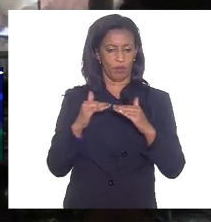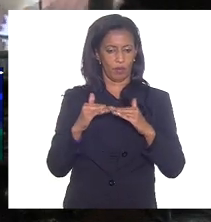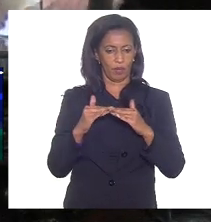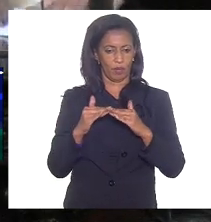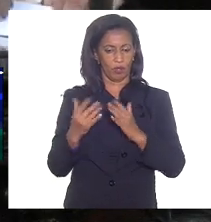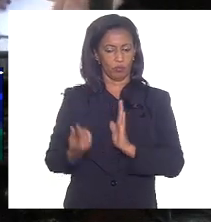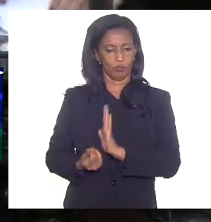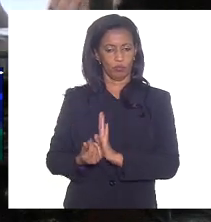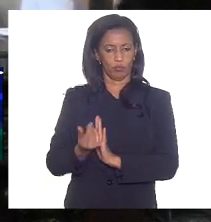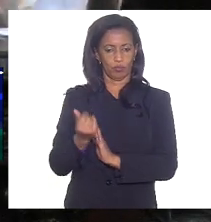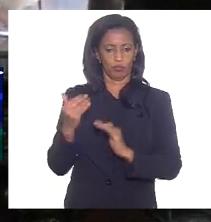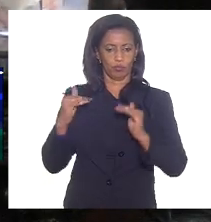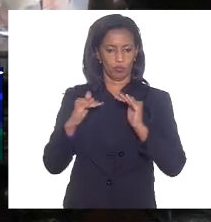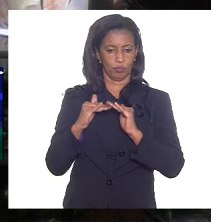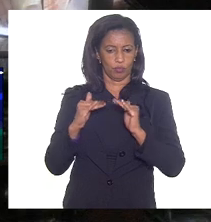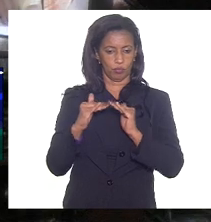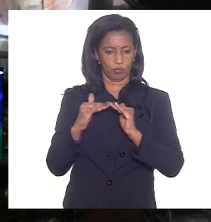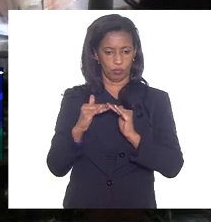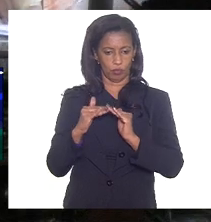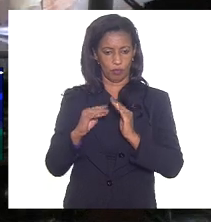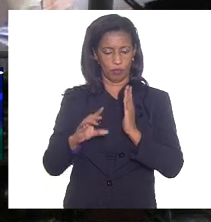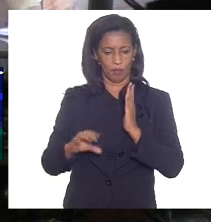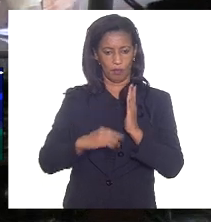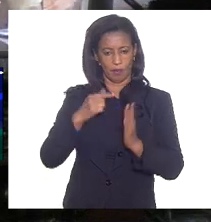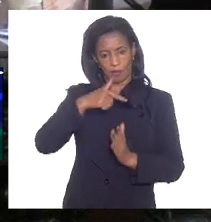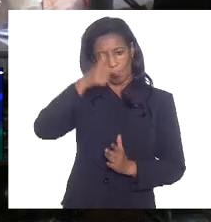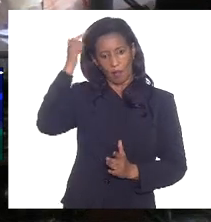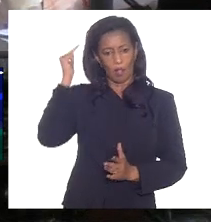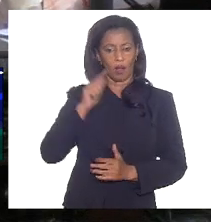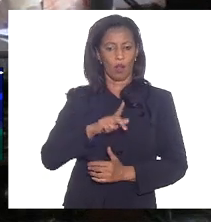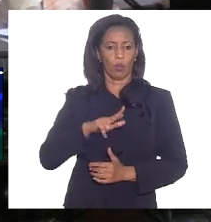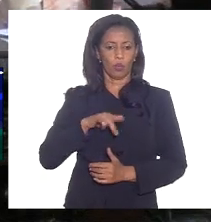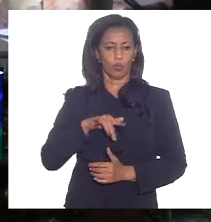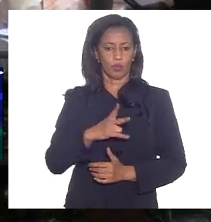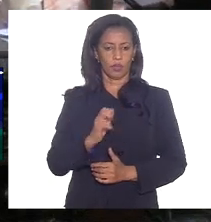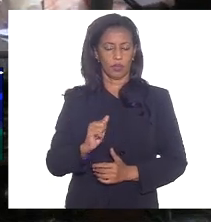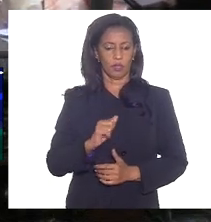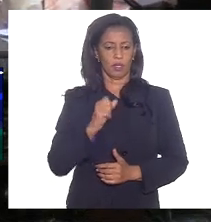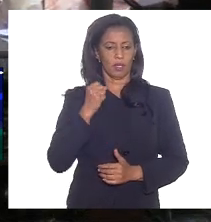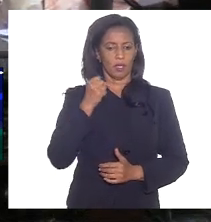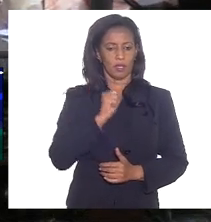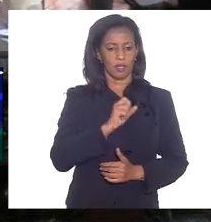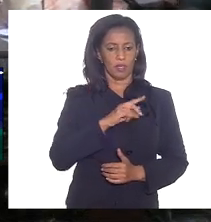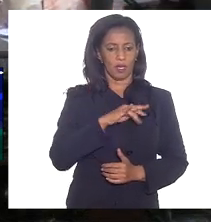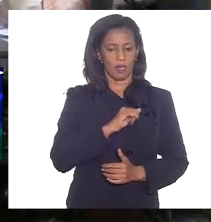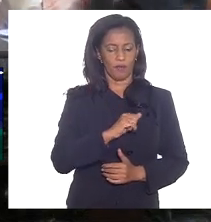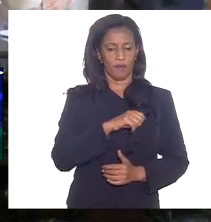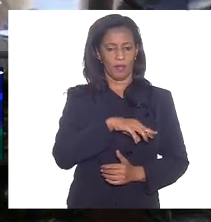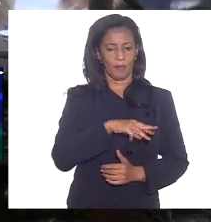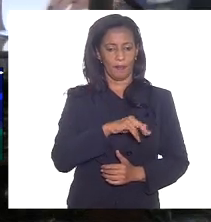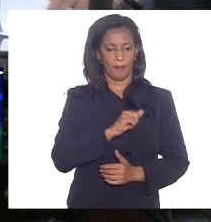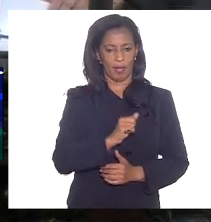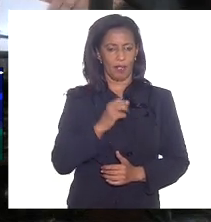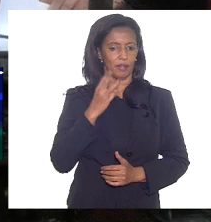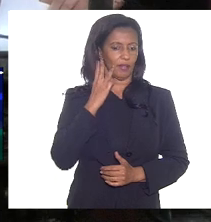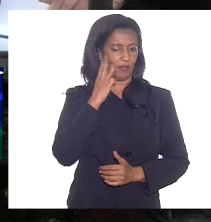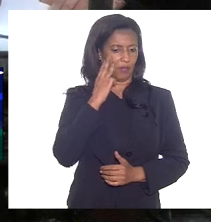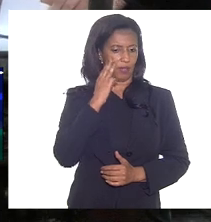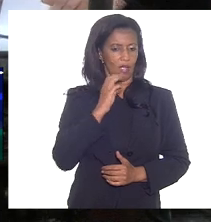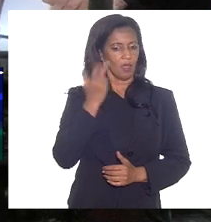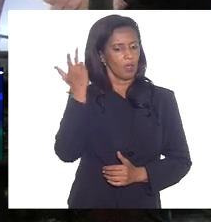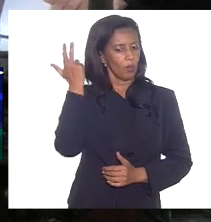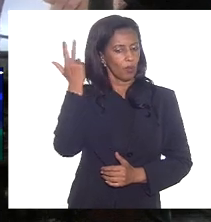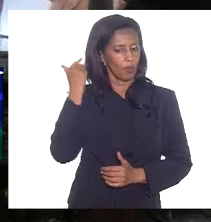De orçamento, favorável. Relatores, deputado Márcio Pacheco, Lucinha, Flávio Serafini, Marta Rocha, Tia Ju, Valdec Carneiro e Eliomar